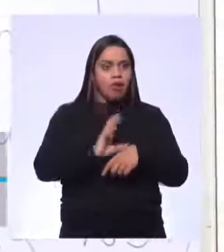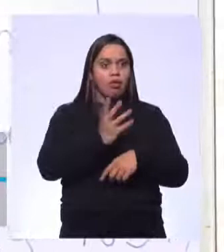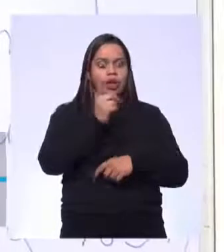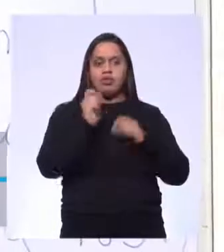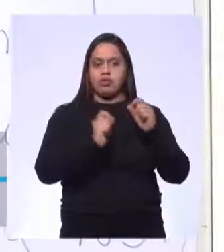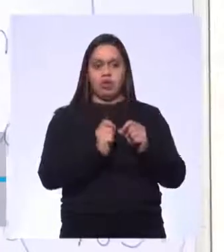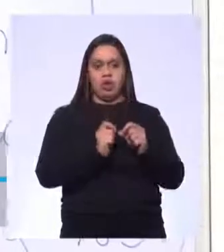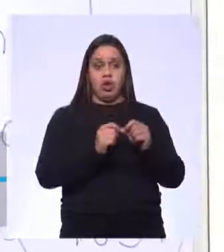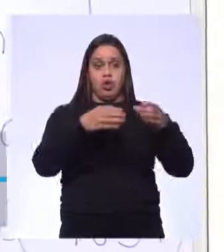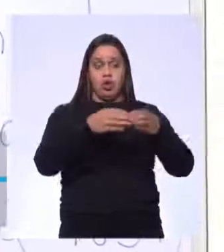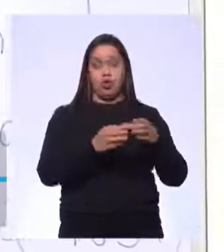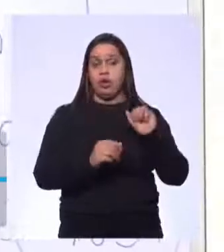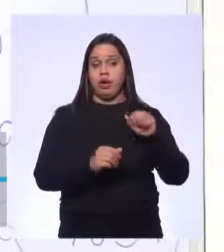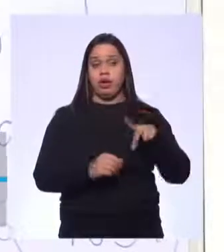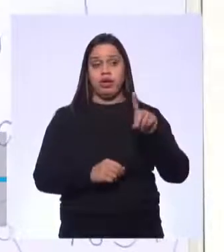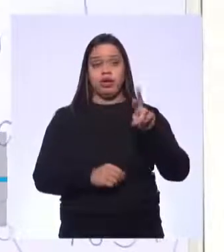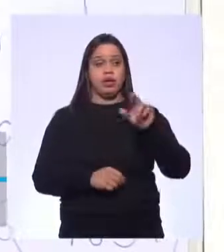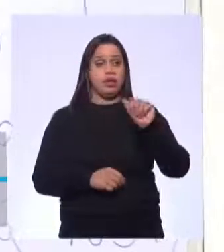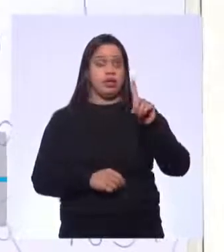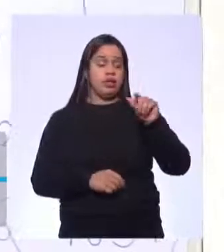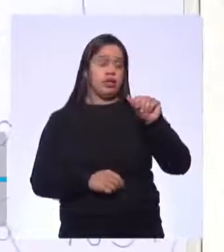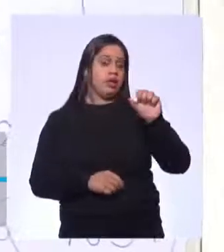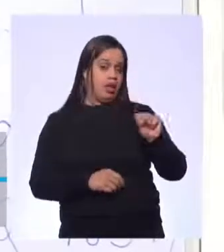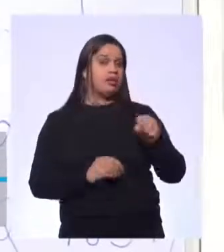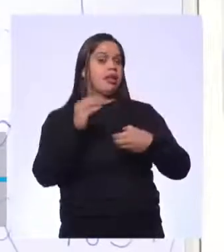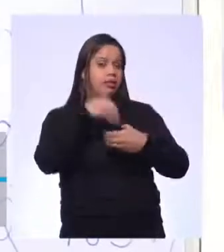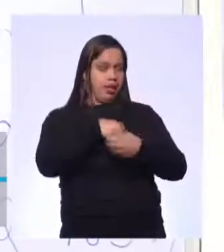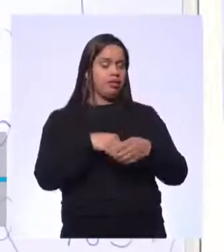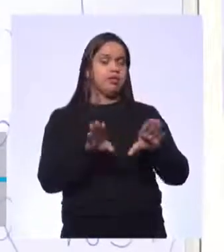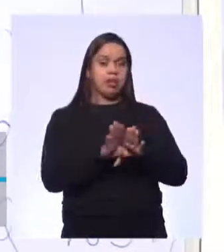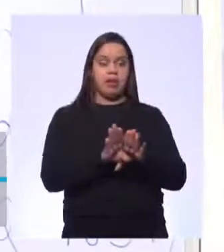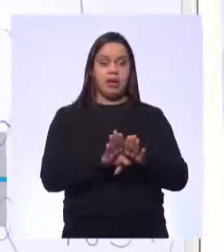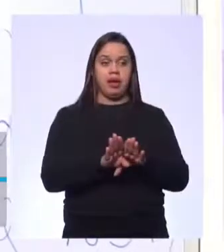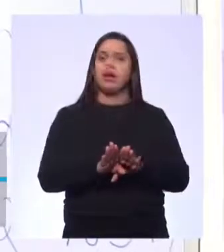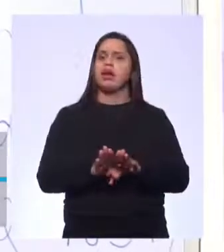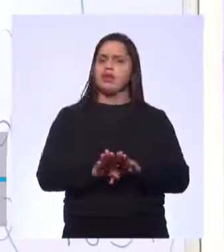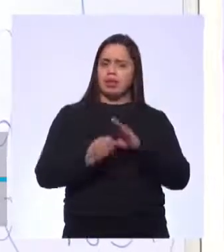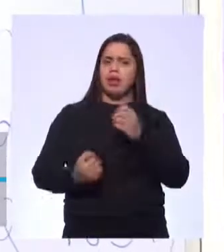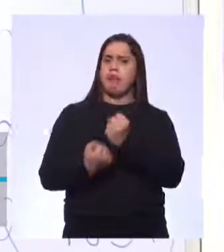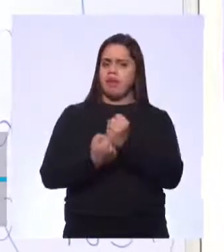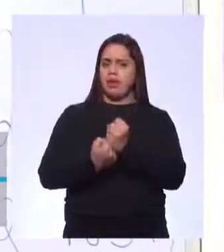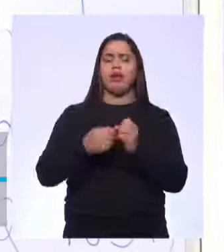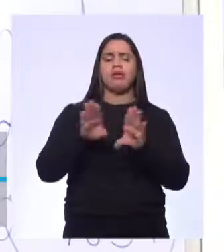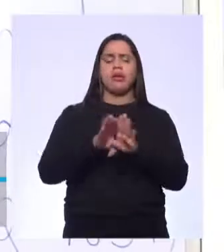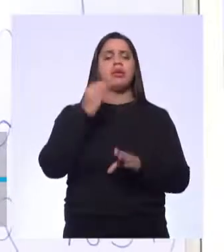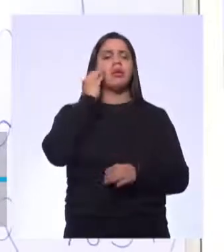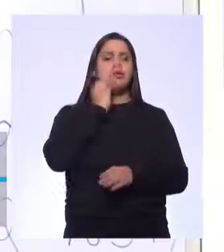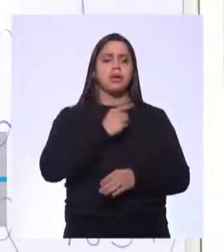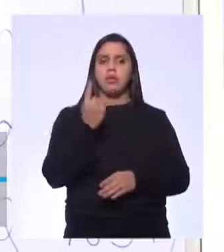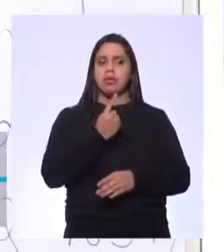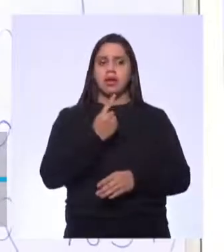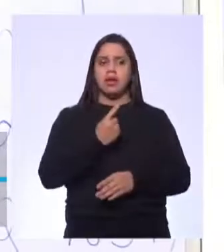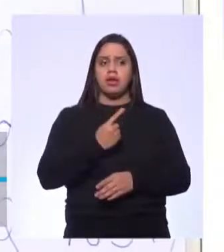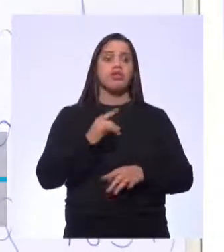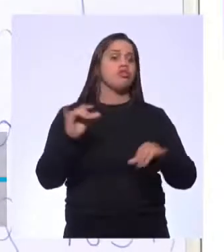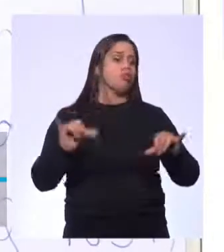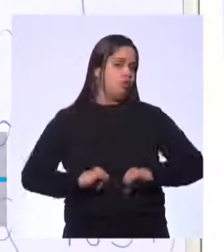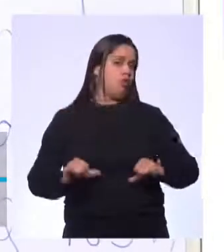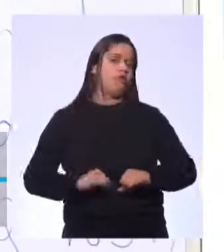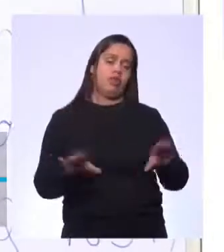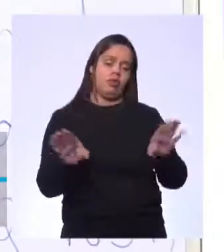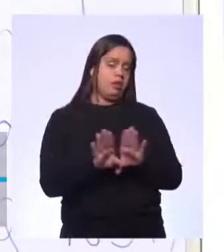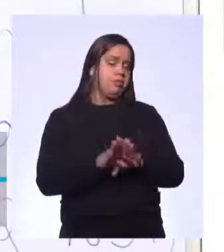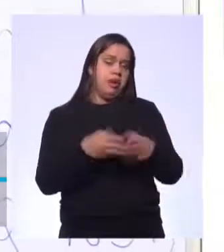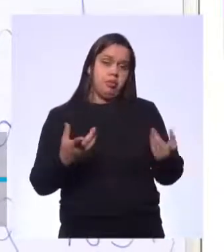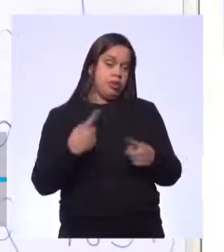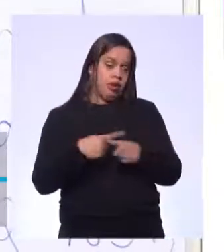Andradas também estão lá dentro. Mesmo aqueles que apoiaram Dom Pedro I, eles também acabaram sofrendo as consequências,